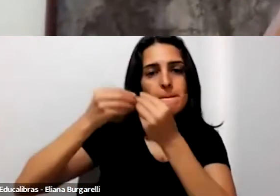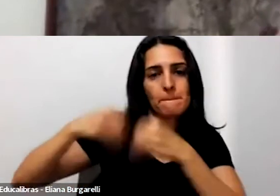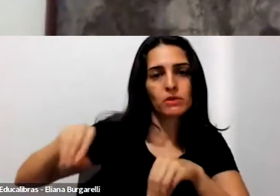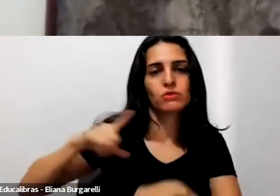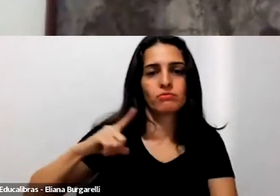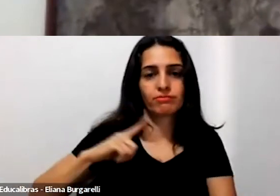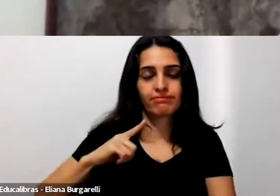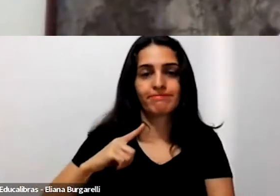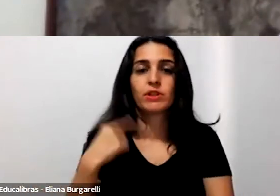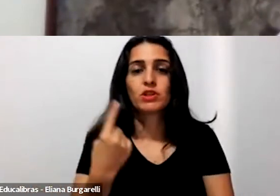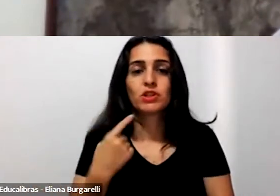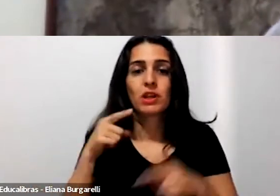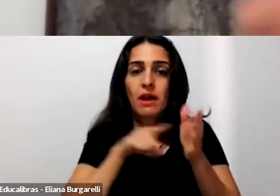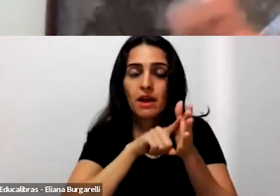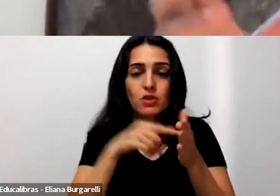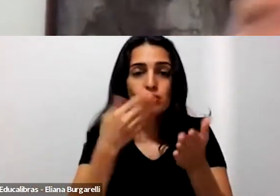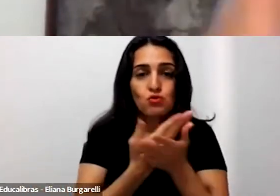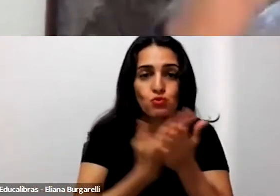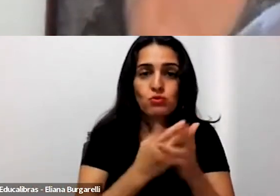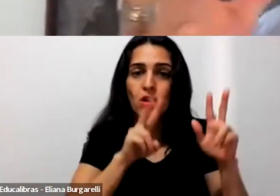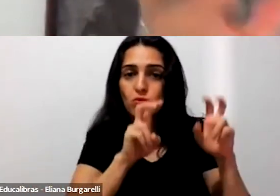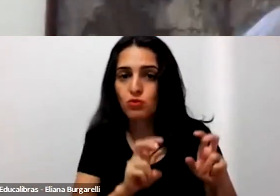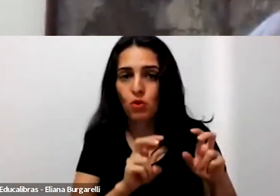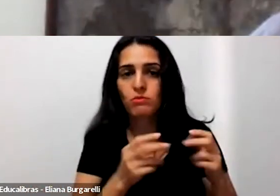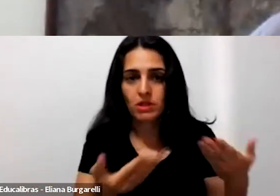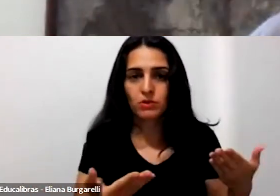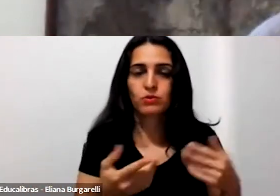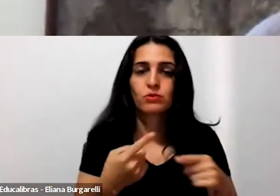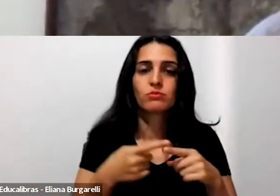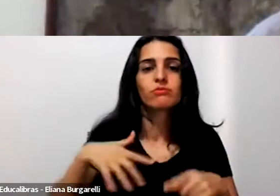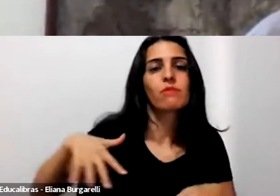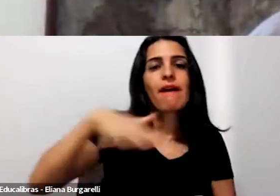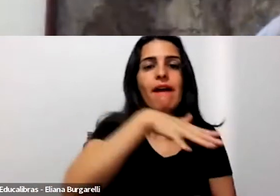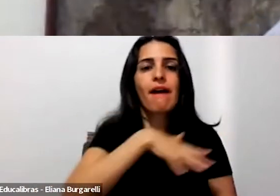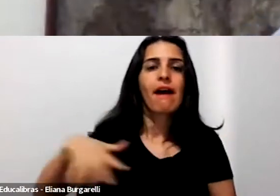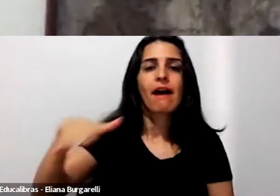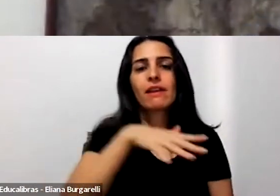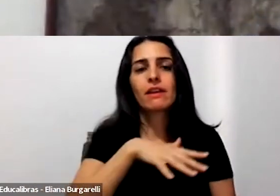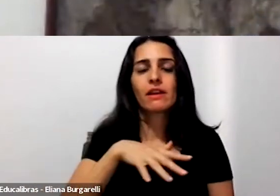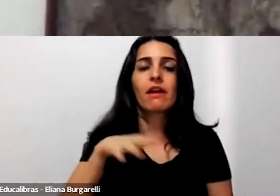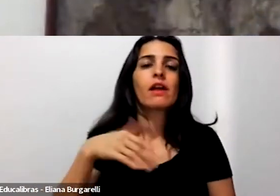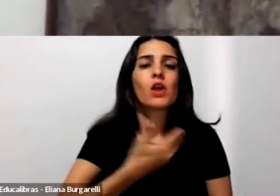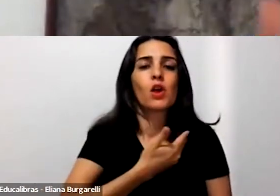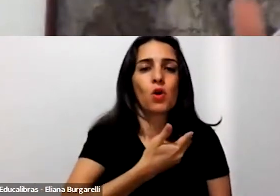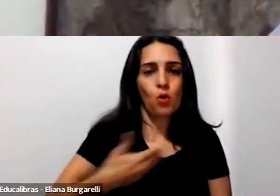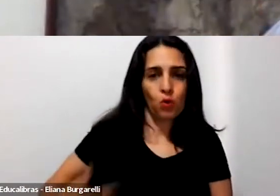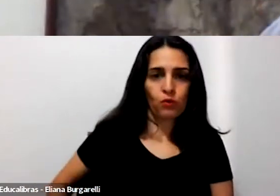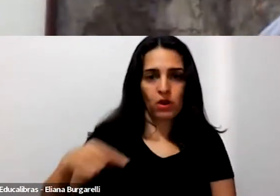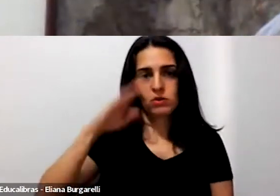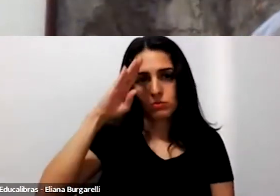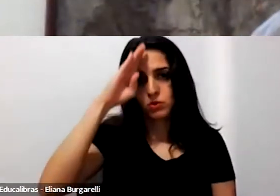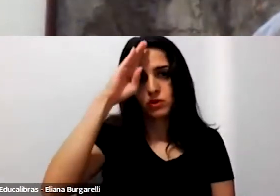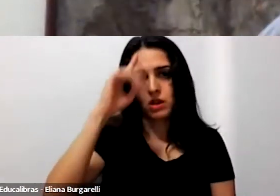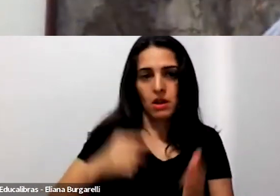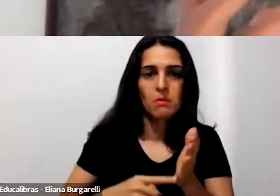questionamento profundo sobre isso, sob uma tutela, sob um guarda-chuva que eu chamo de fake green. O governo Bolsonaro é um protagonista do